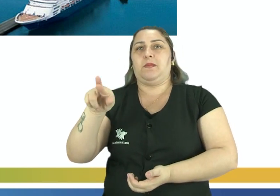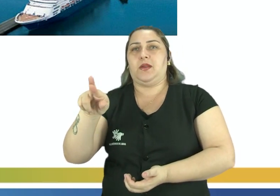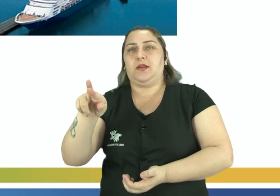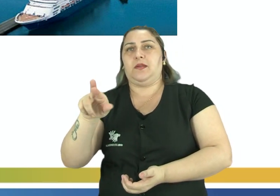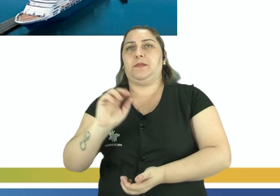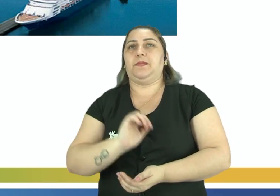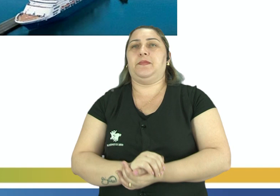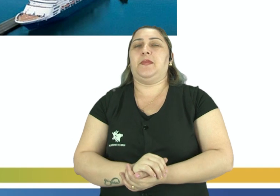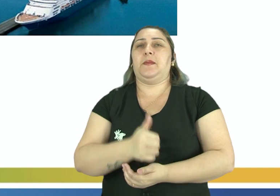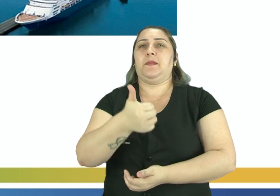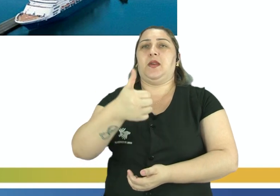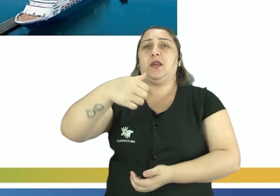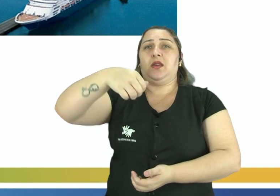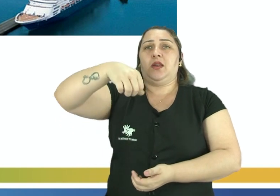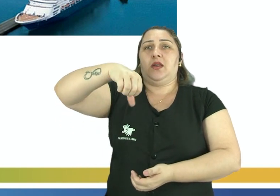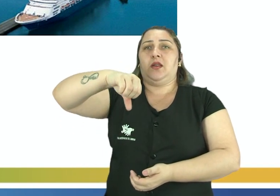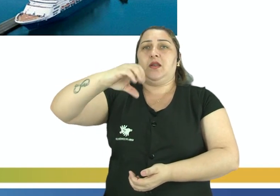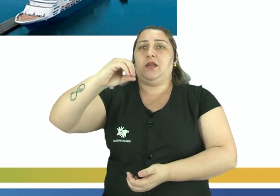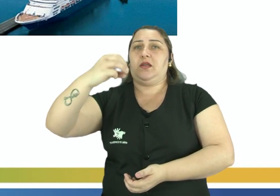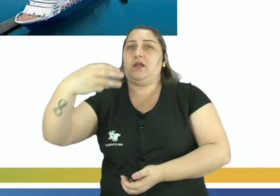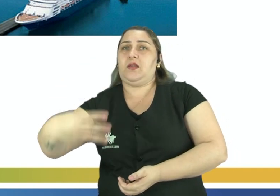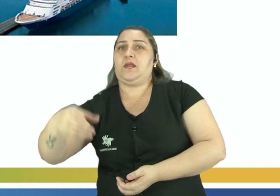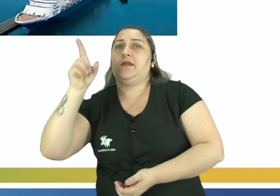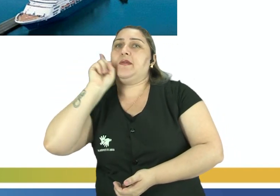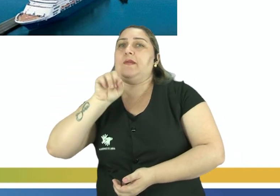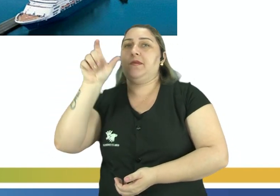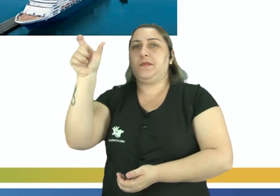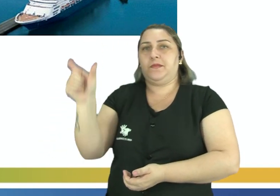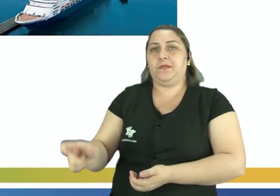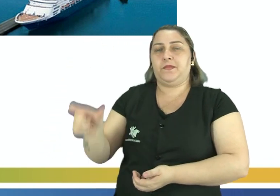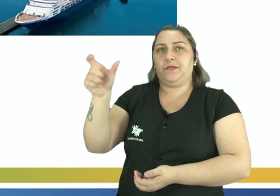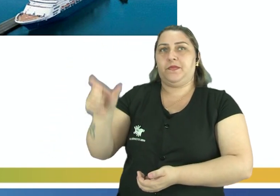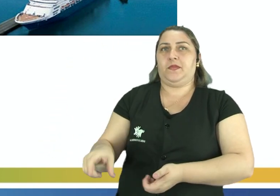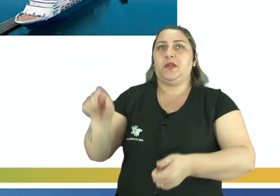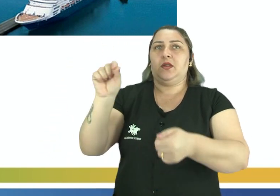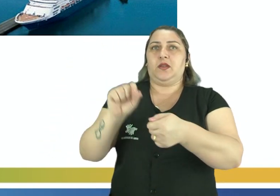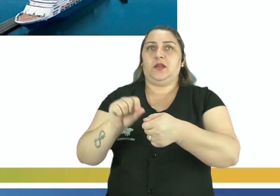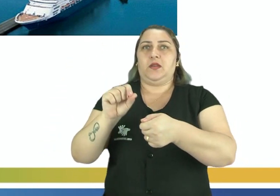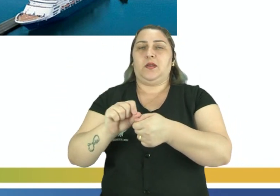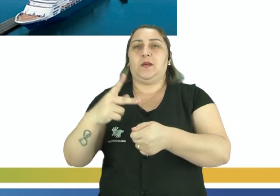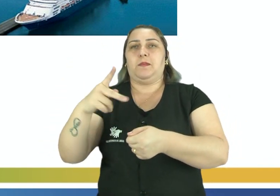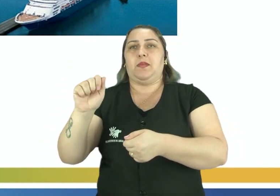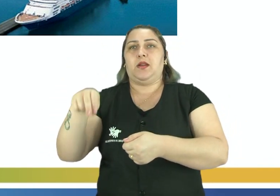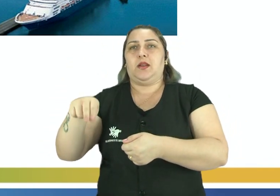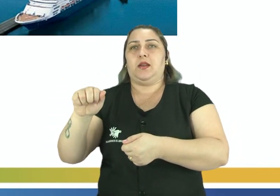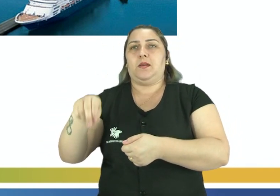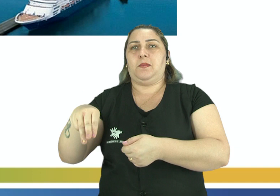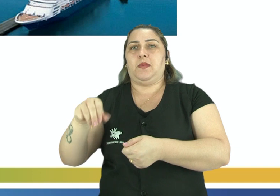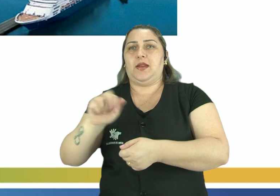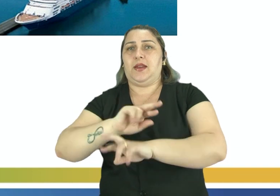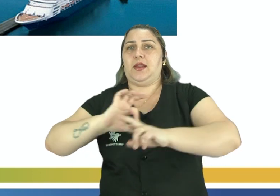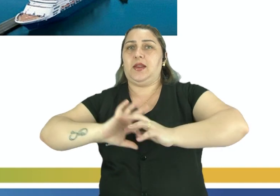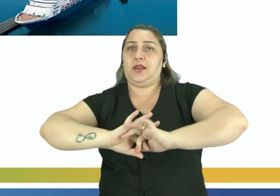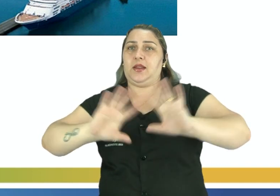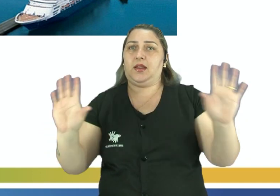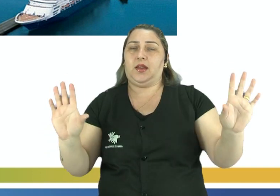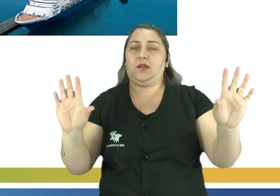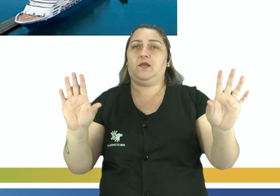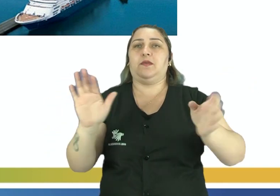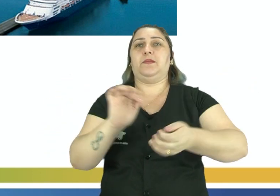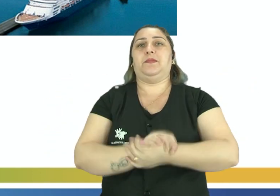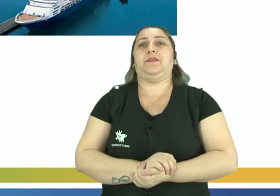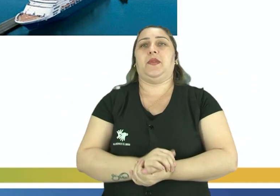Panamá. Então, em 1903, os americanos tornaram o Panamá independente, e